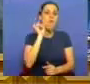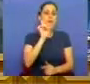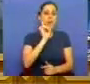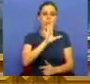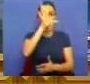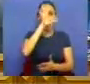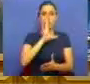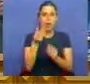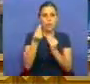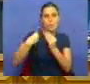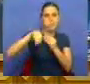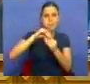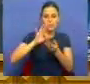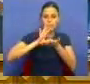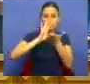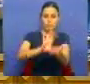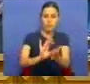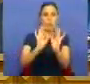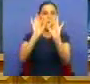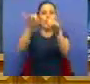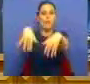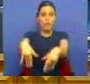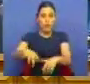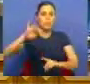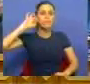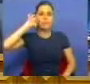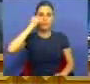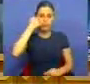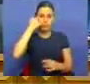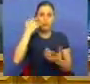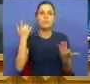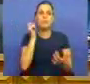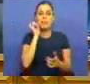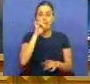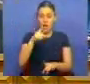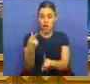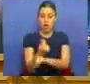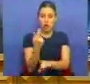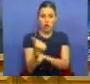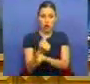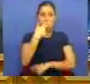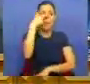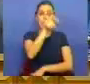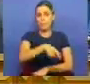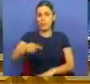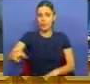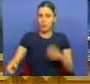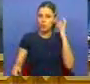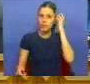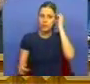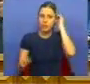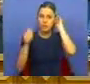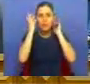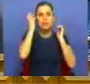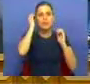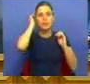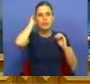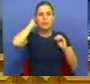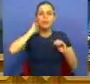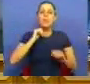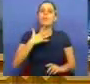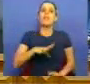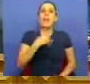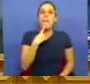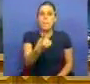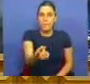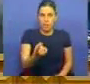das comparticipações e o saldo final foi prejudicial aos compradores, aos cidadãos. A pergunta que eu gostaria